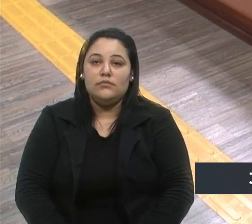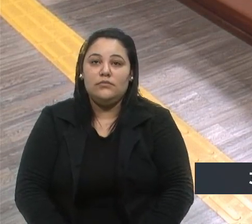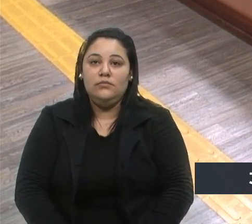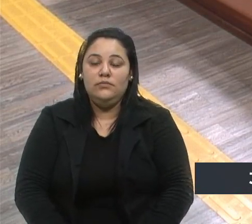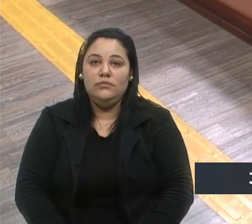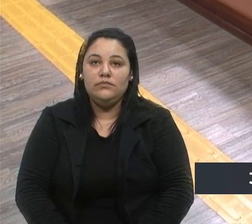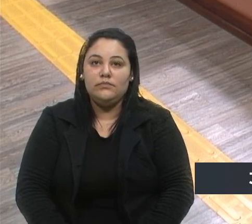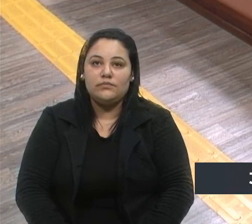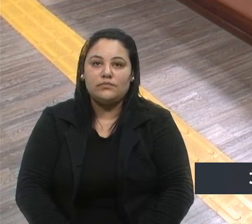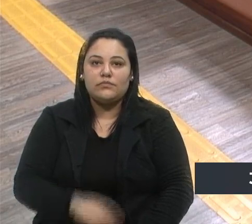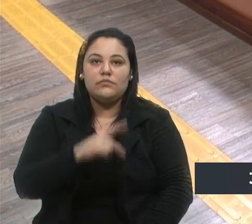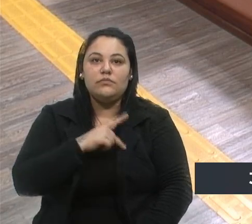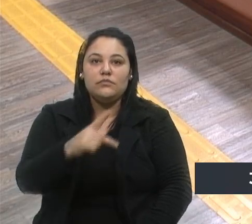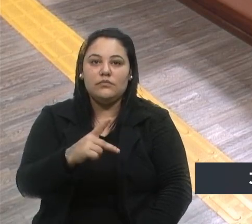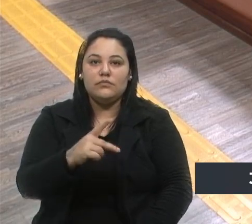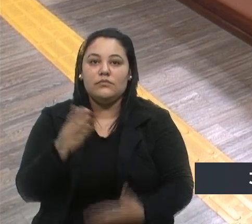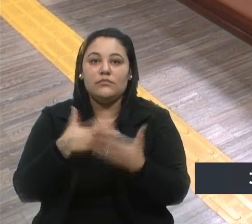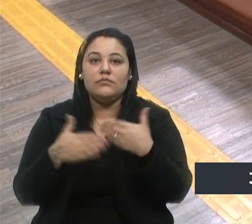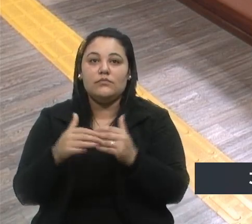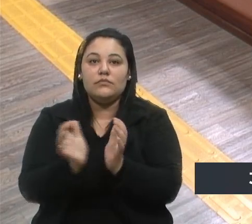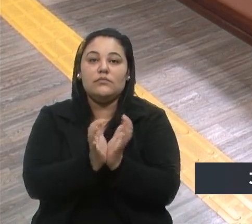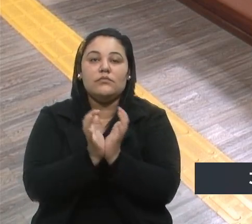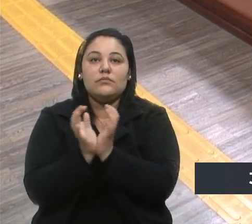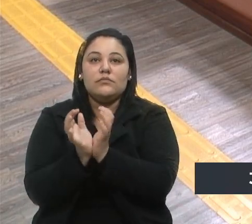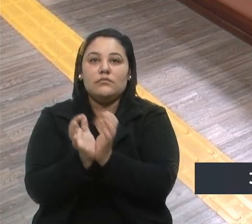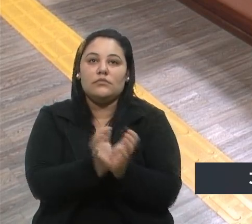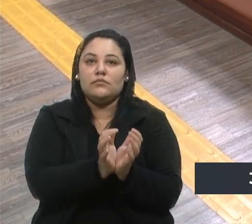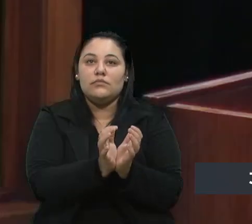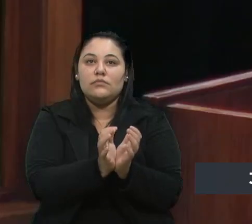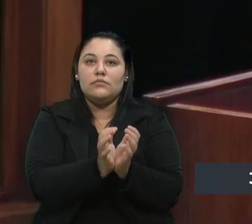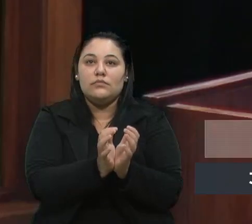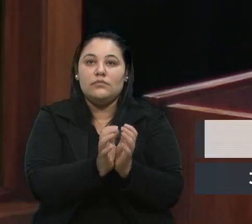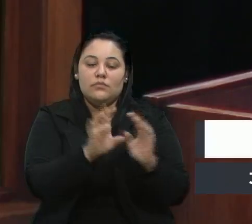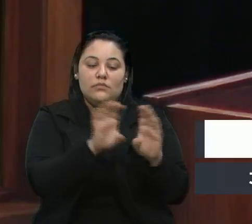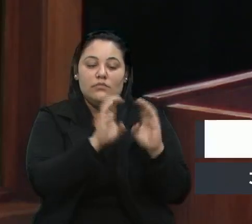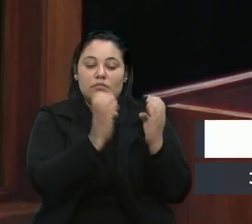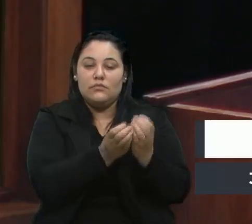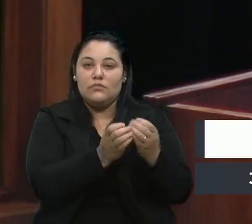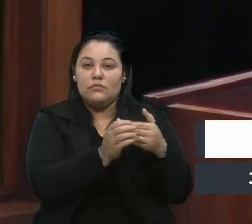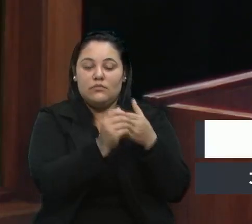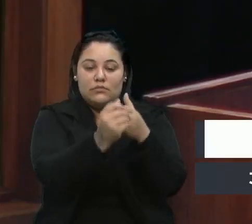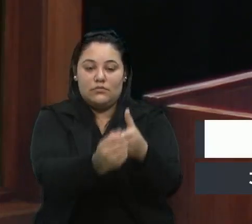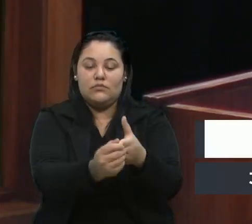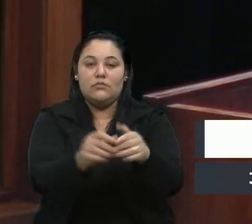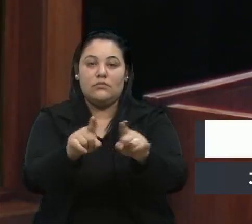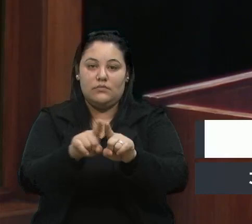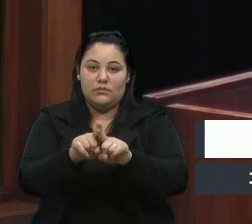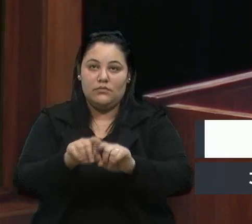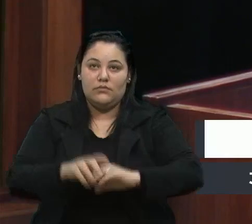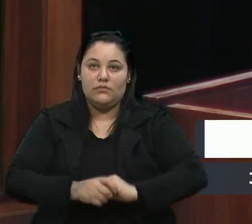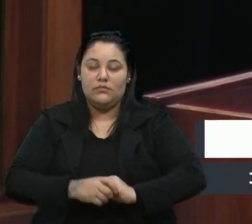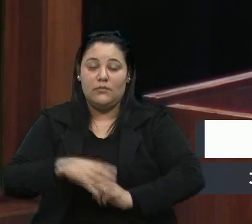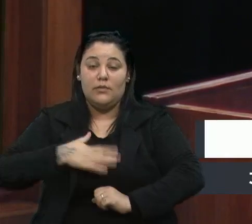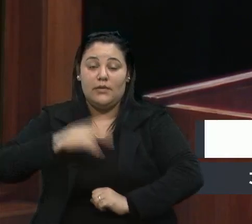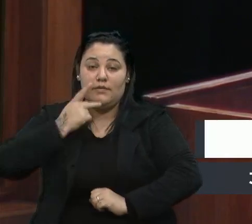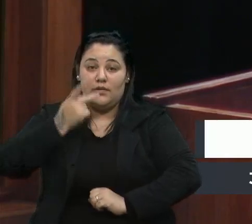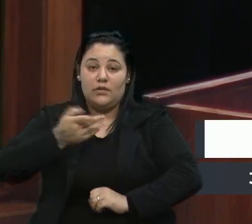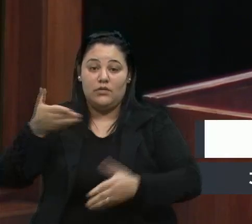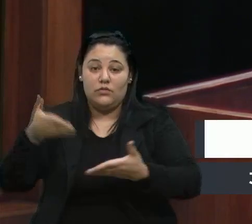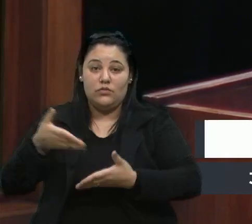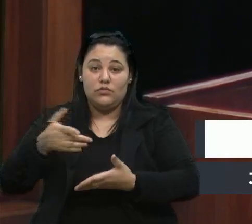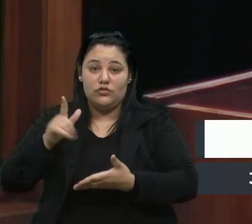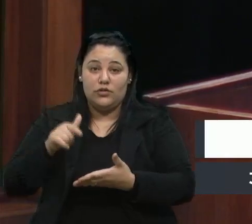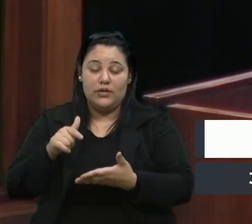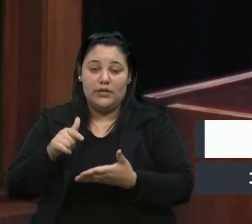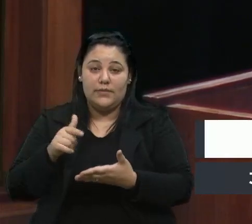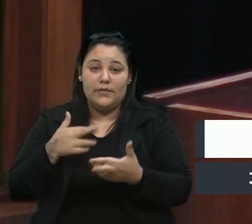Senhor presidente, nobres colegas, comunidade que nos acompanha, a minha fala hoje é referente a uma